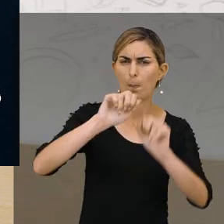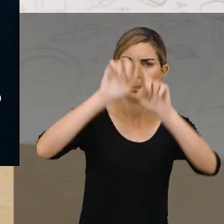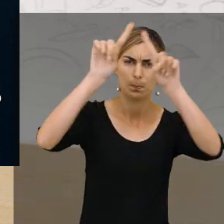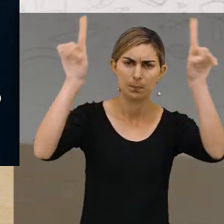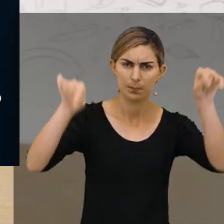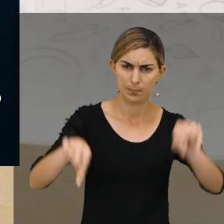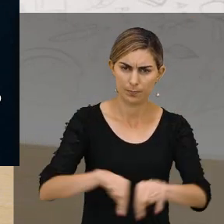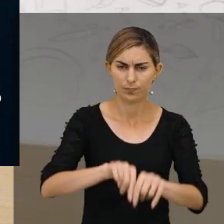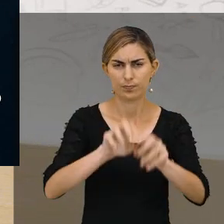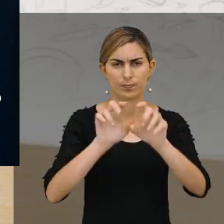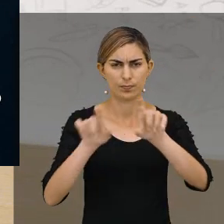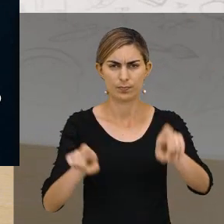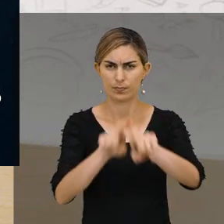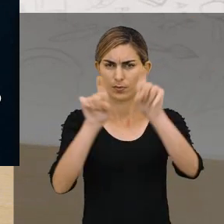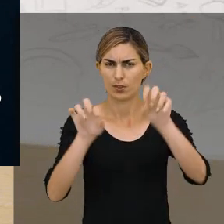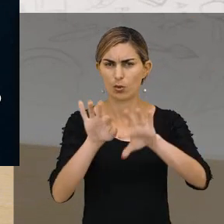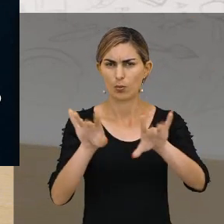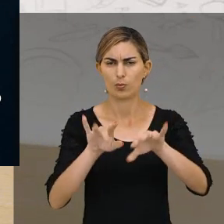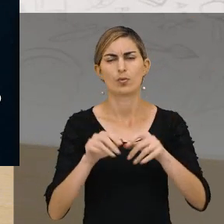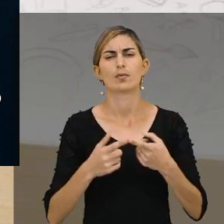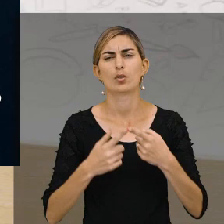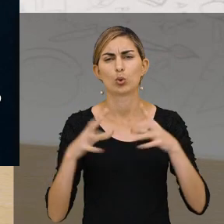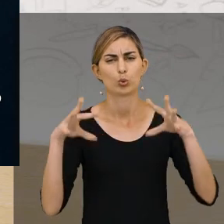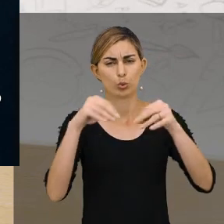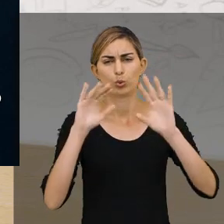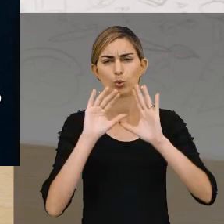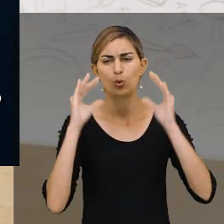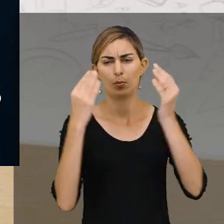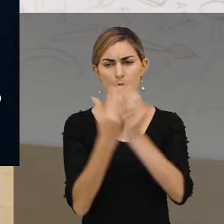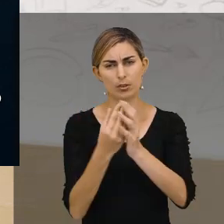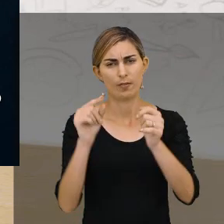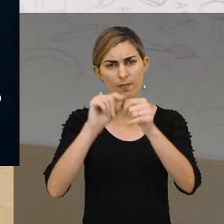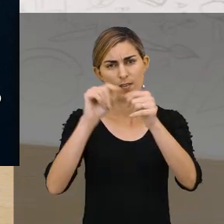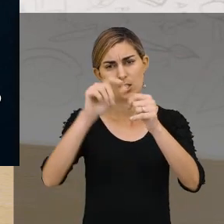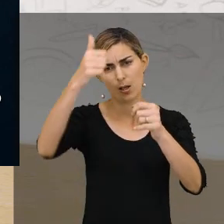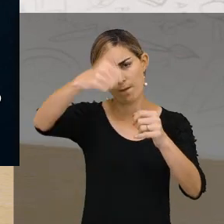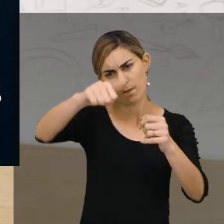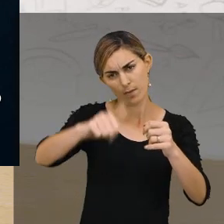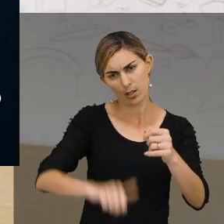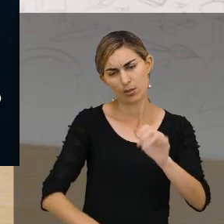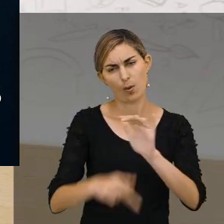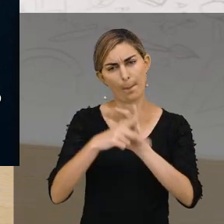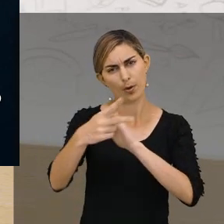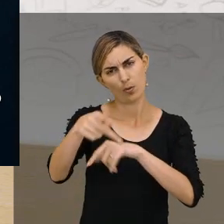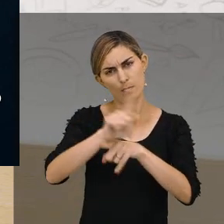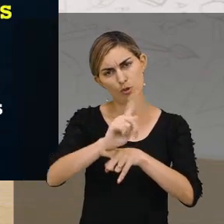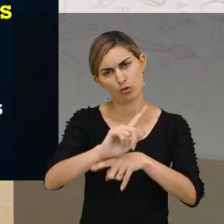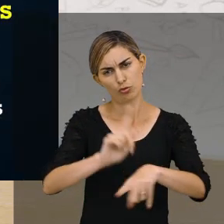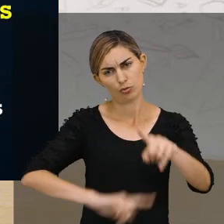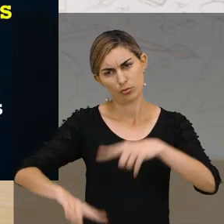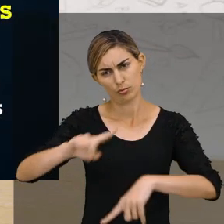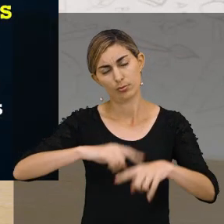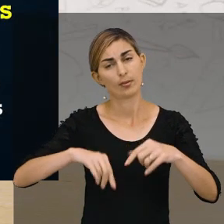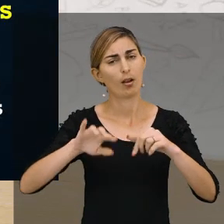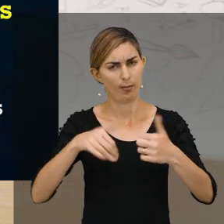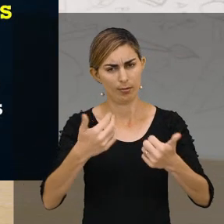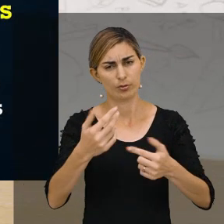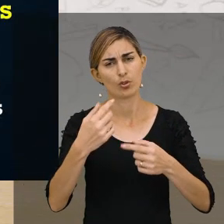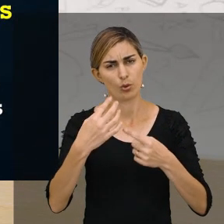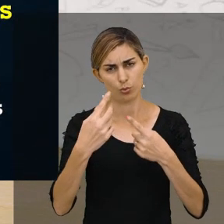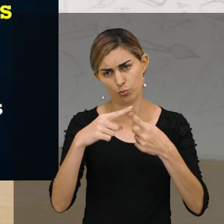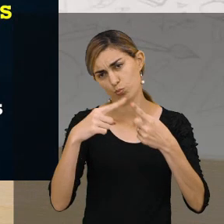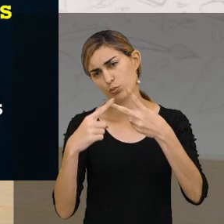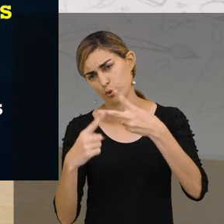ou plataforma virtual para toda essa comunidade fazer a avaliação da própria gestão. Então, isso